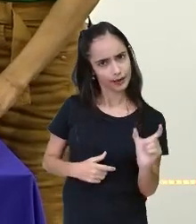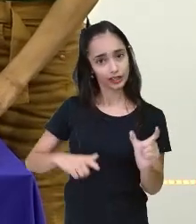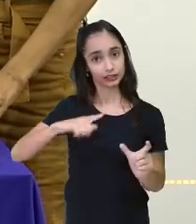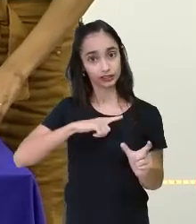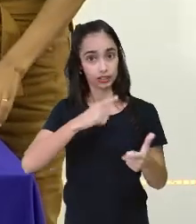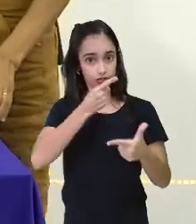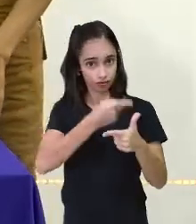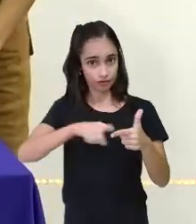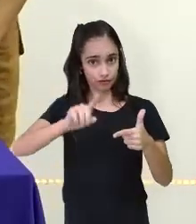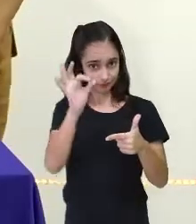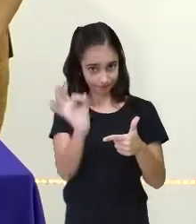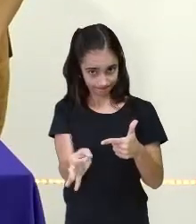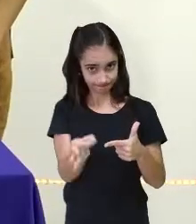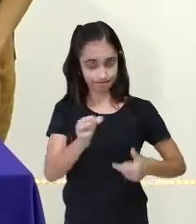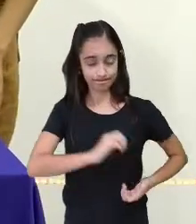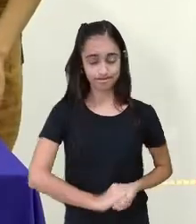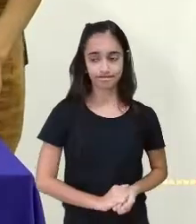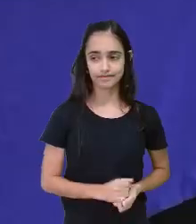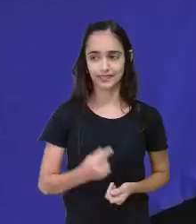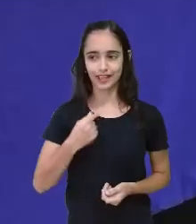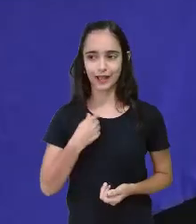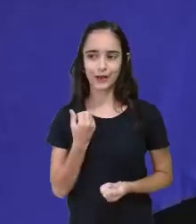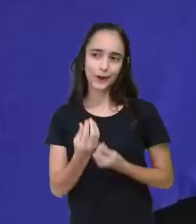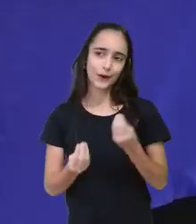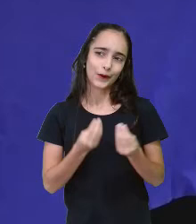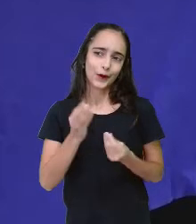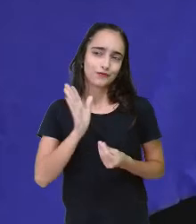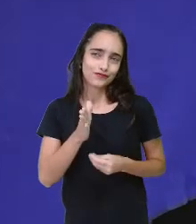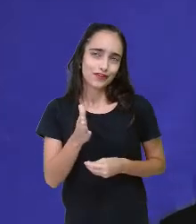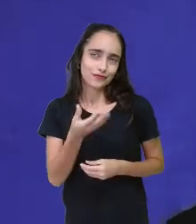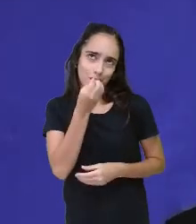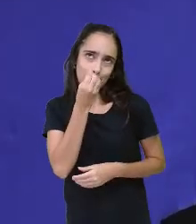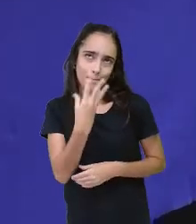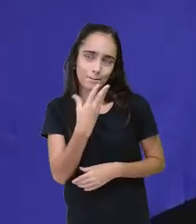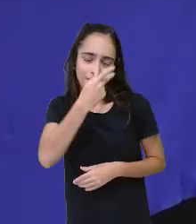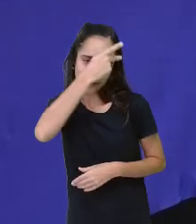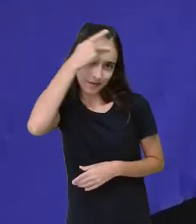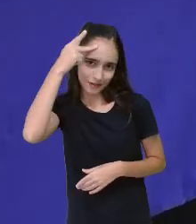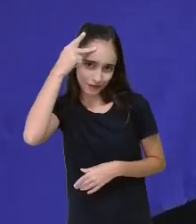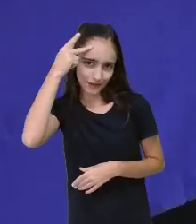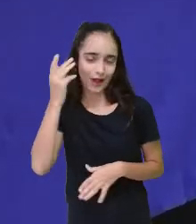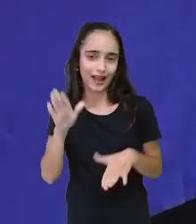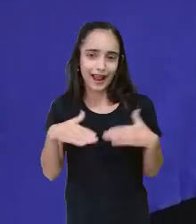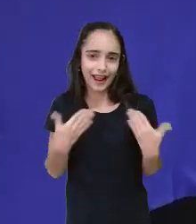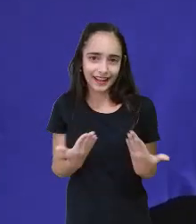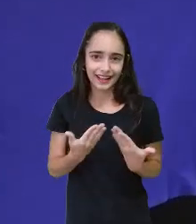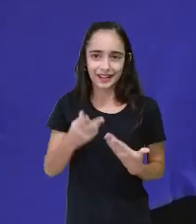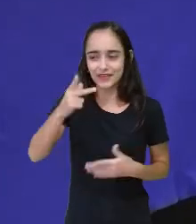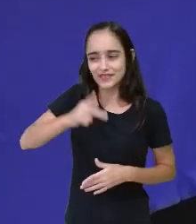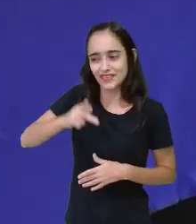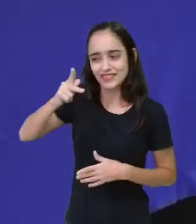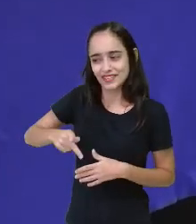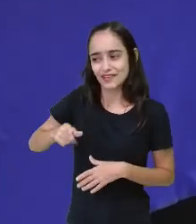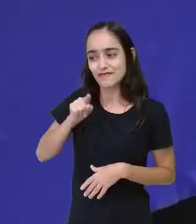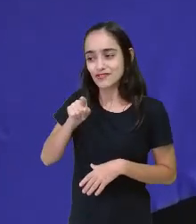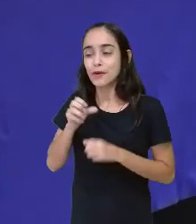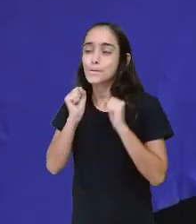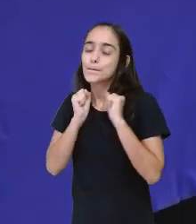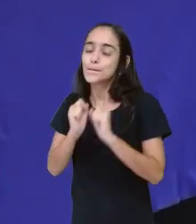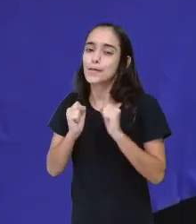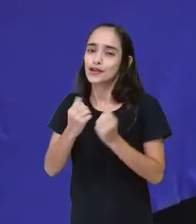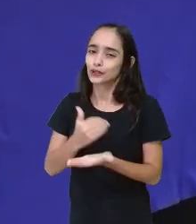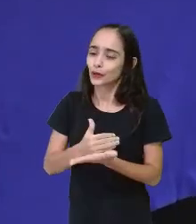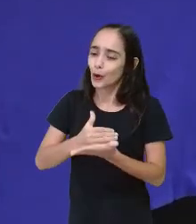certo? Eu, como uma boa anfitriã, eu vou permitir que a professora Esté pegue a primeira carta para ver